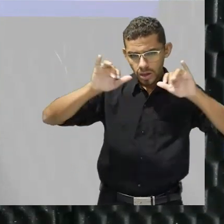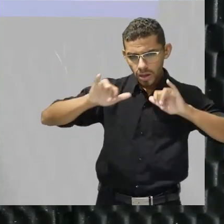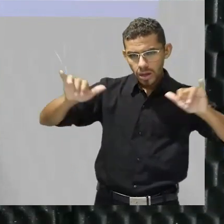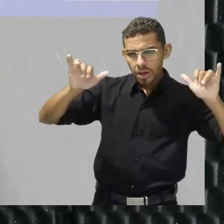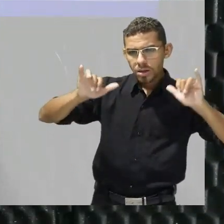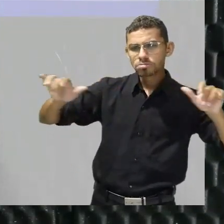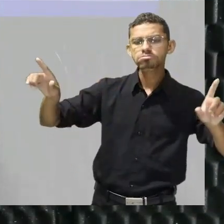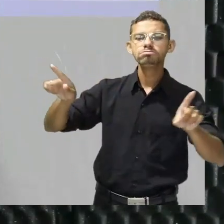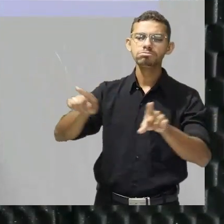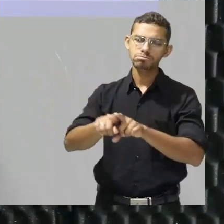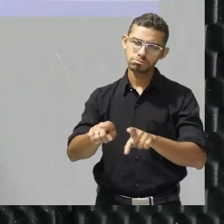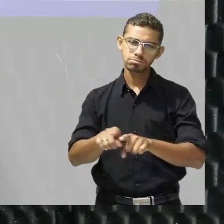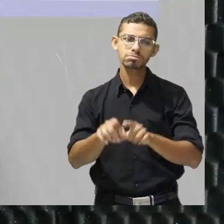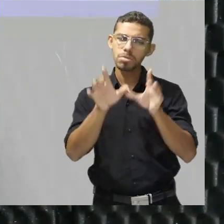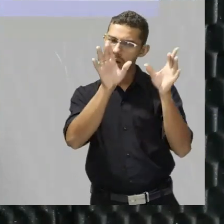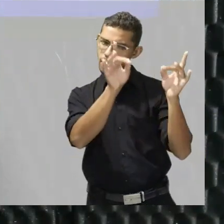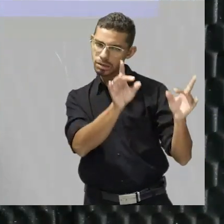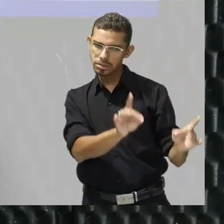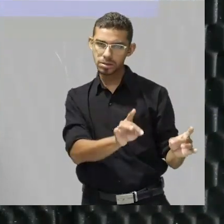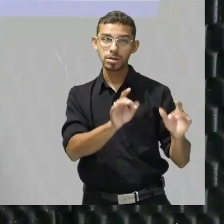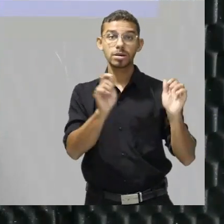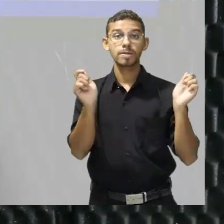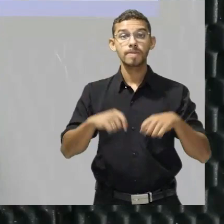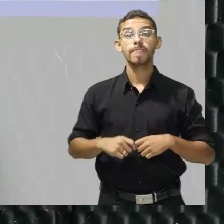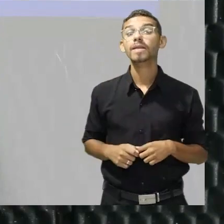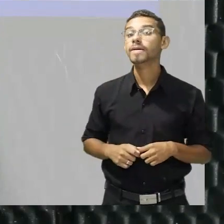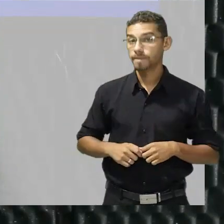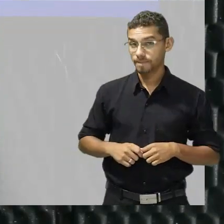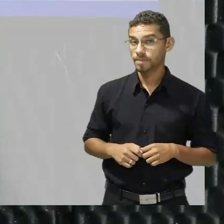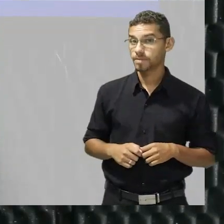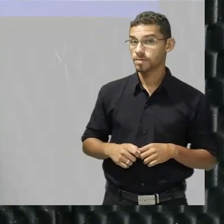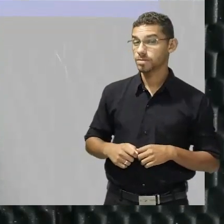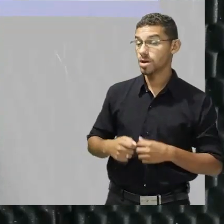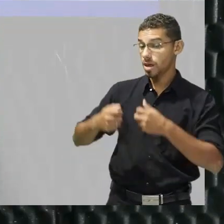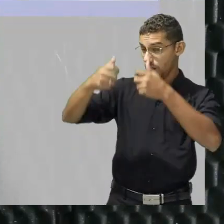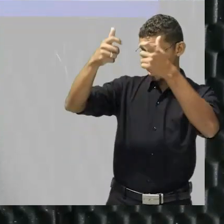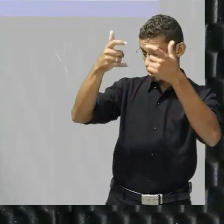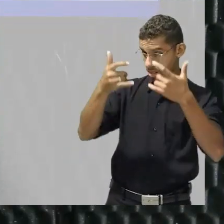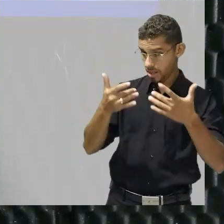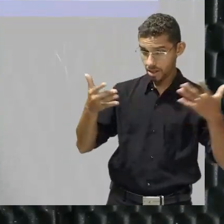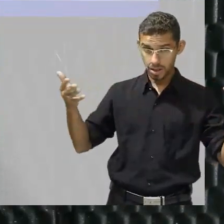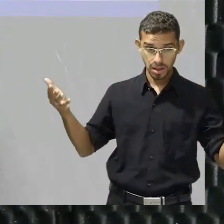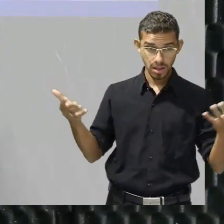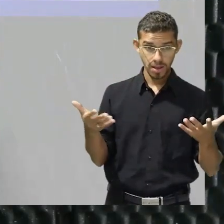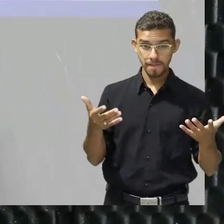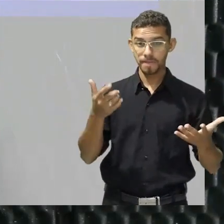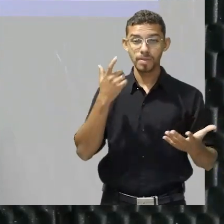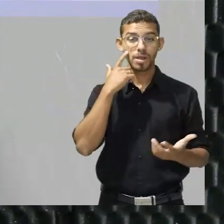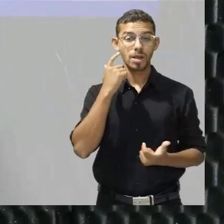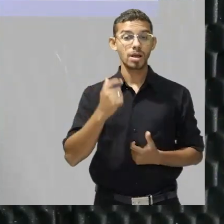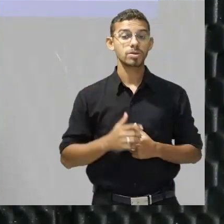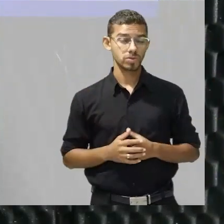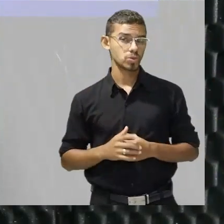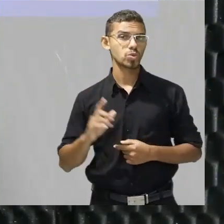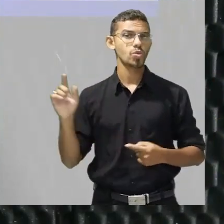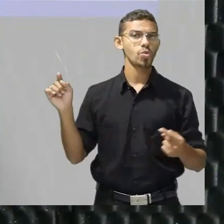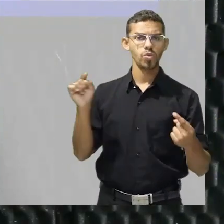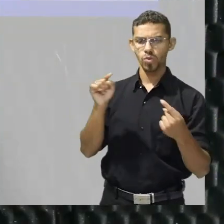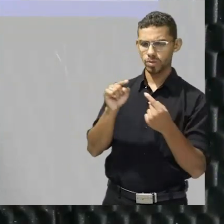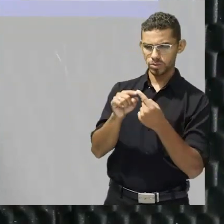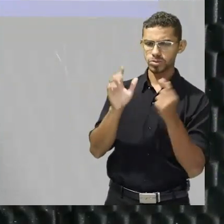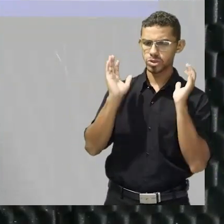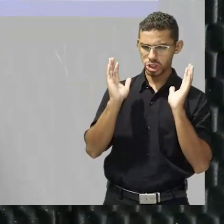propagandas específicas então nessa parte aqui ela vem fazendo o quê Ela vem explicando ela já definiu o objetivo